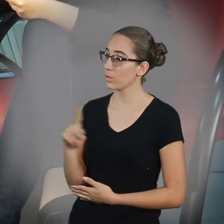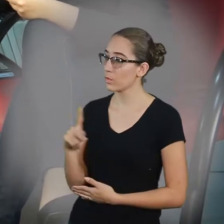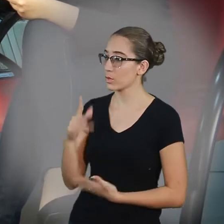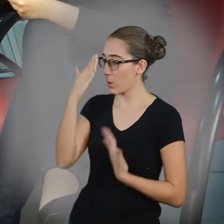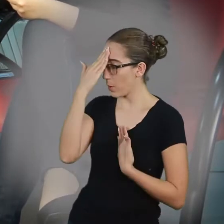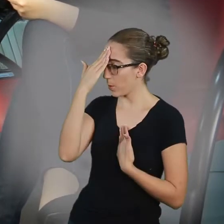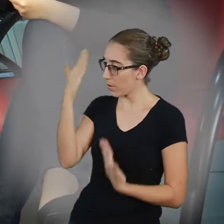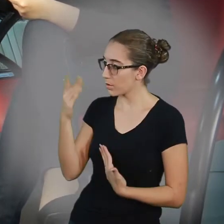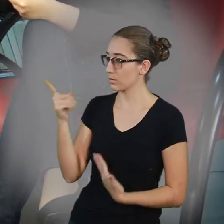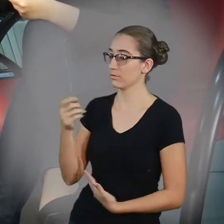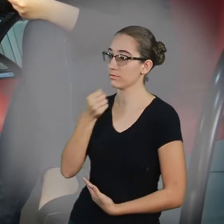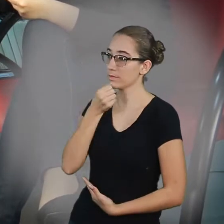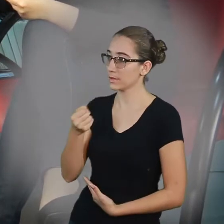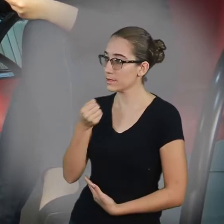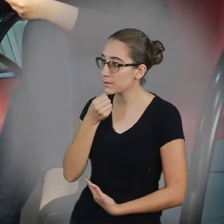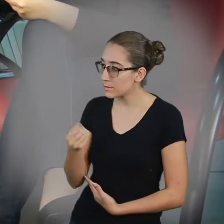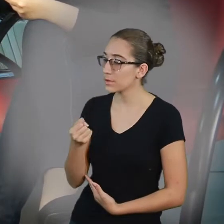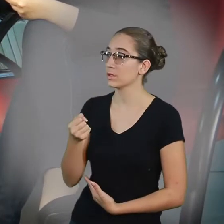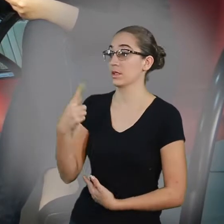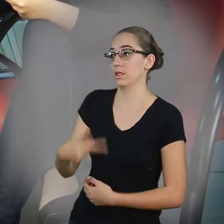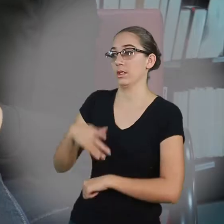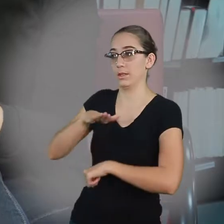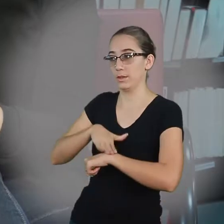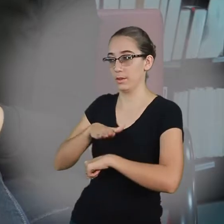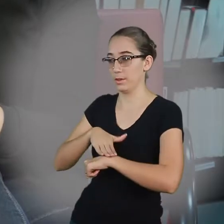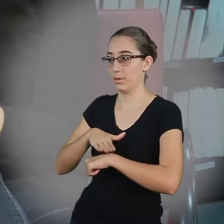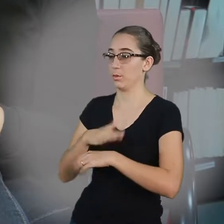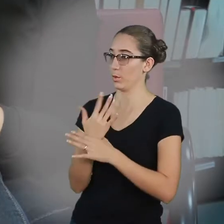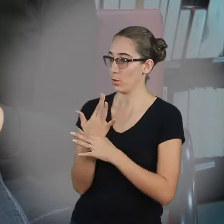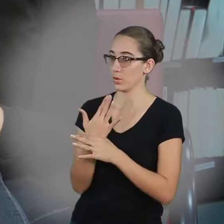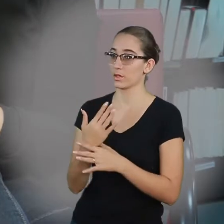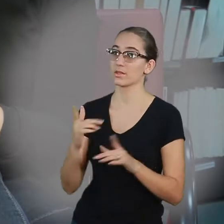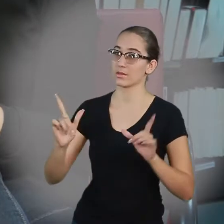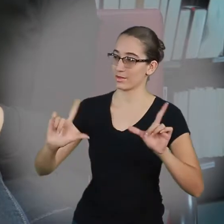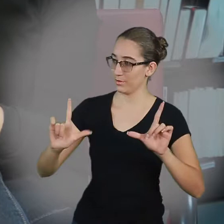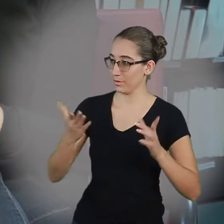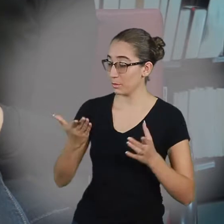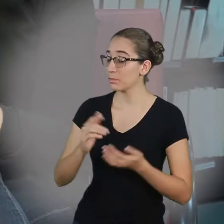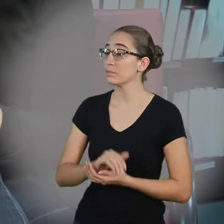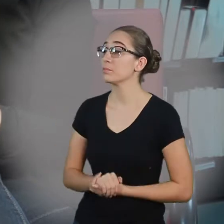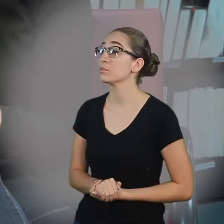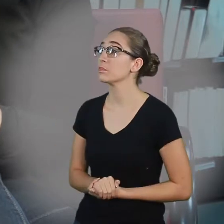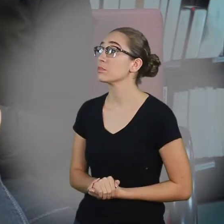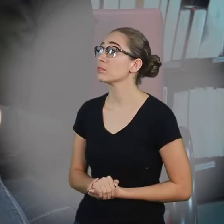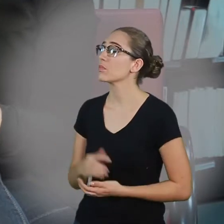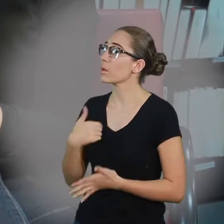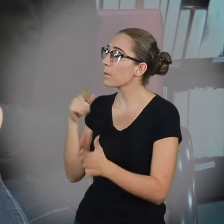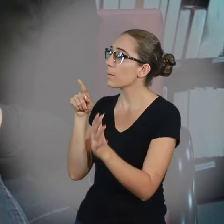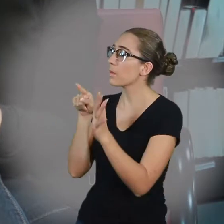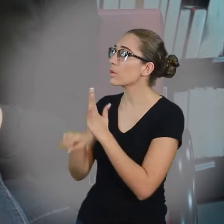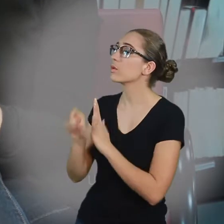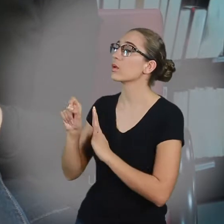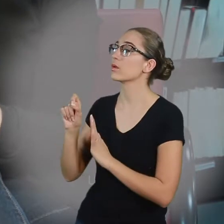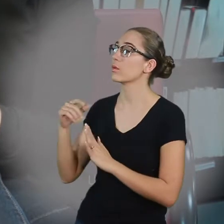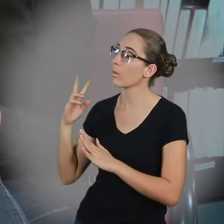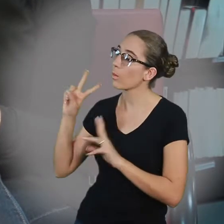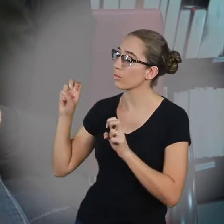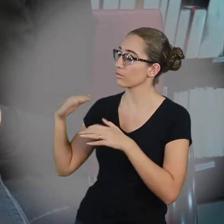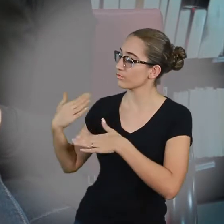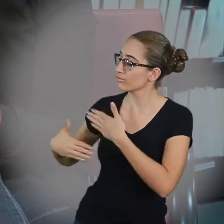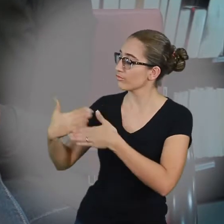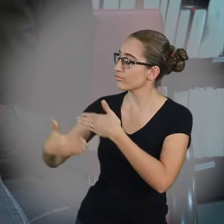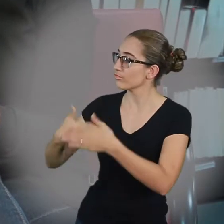essa entrevista, por dispor do seu tempo aqui para a URGS TV. A minha primeira pergunta vai ser no sentido da sua carreira acadêmica, da graduação